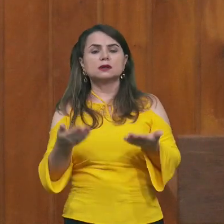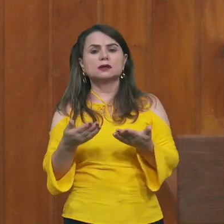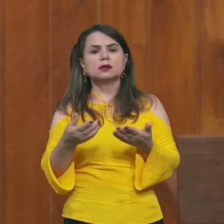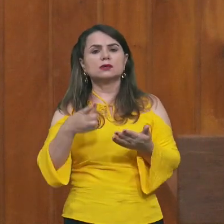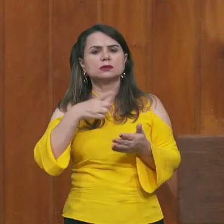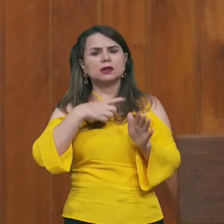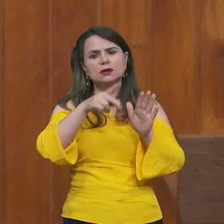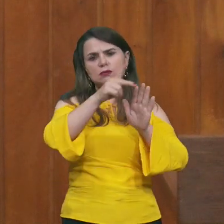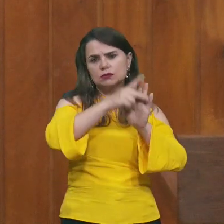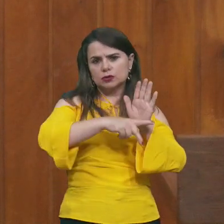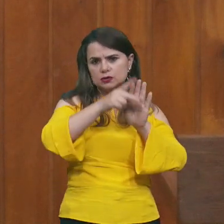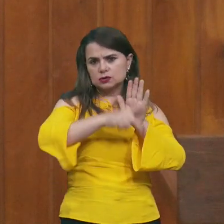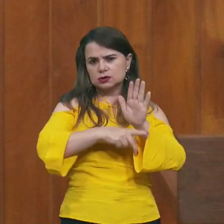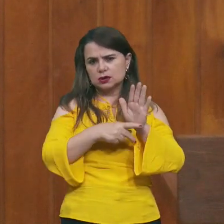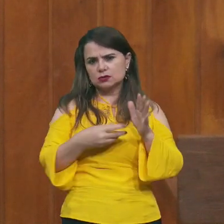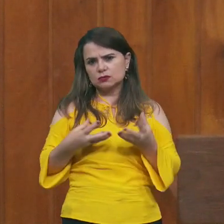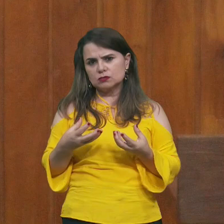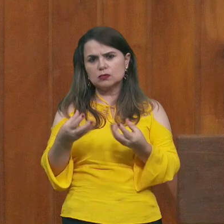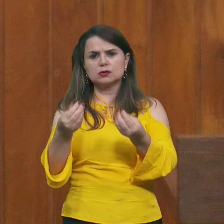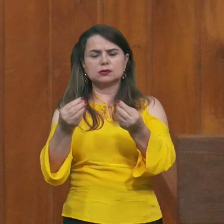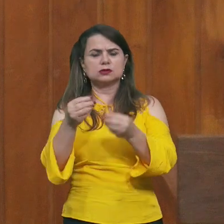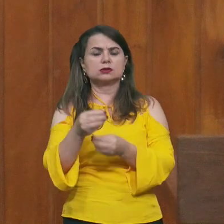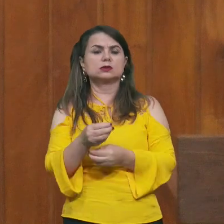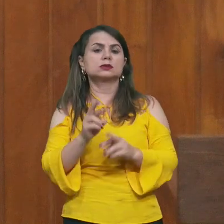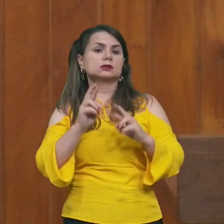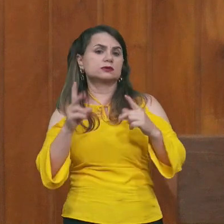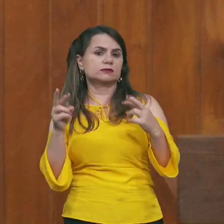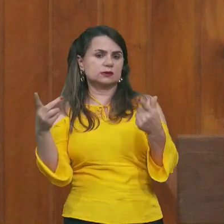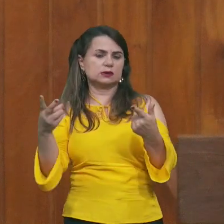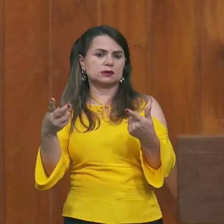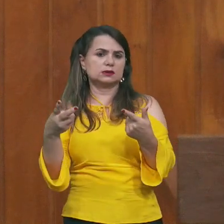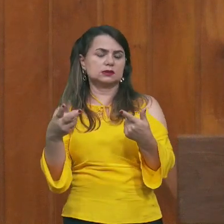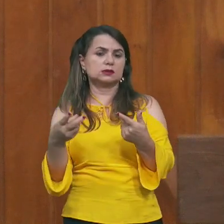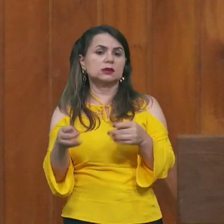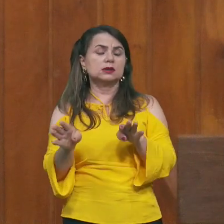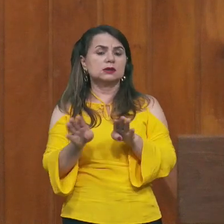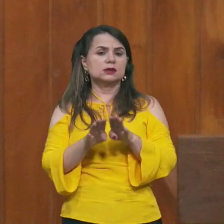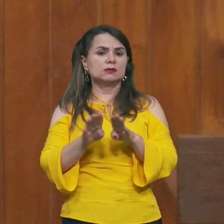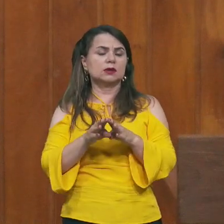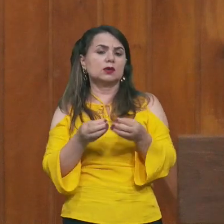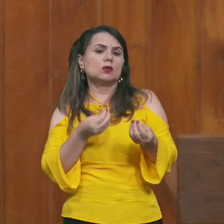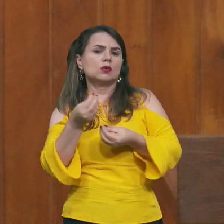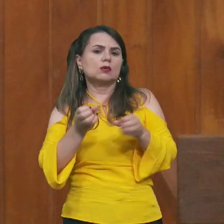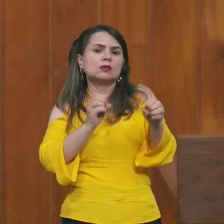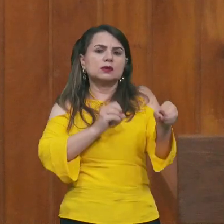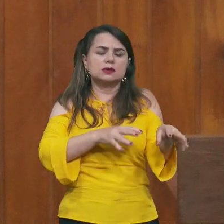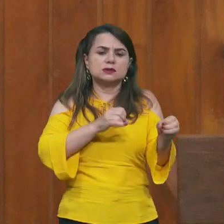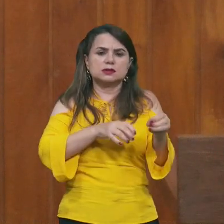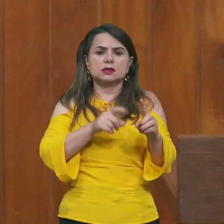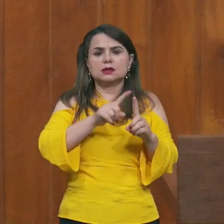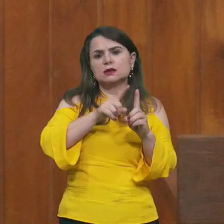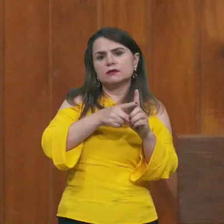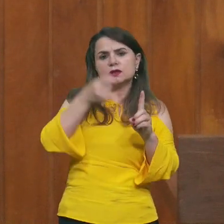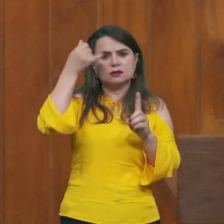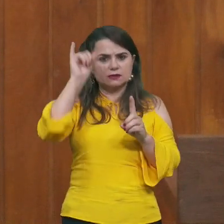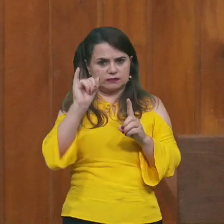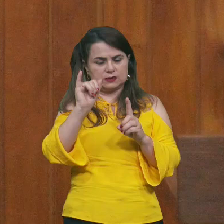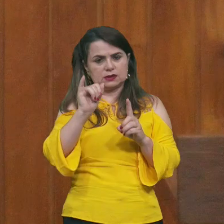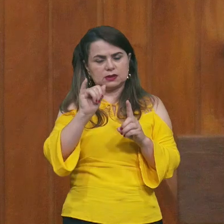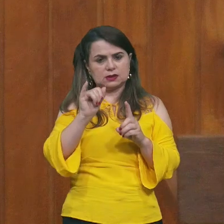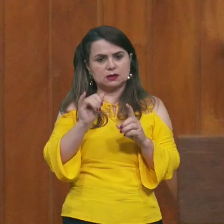projetos, nós temos também um projeto que está iniciando agora de prevenção da gravidez precoce e prevenção da violência no